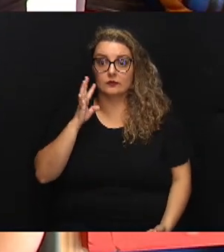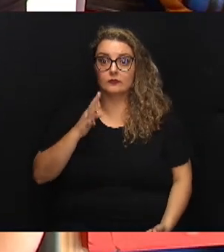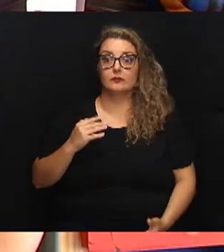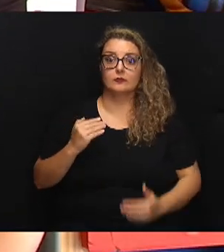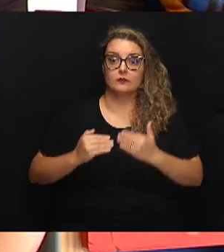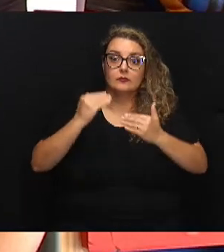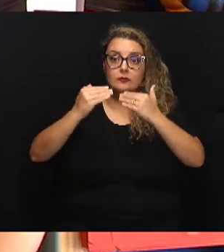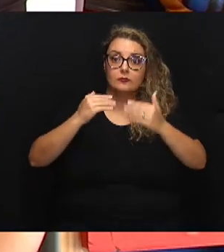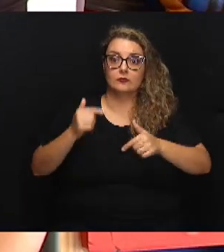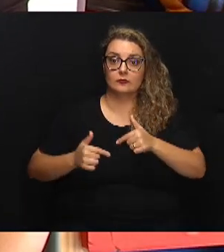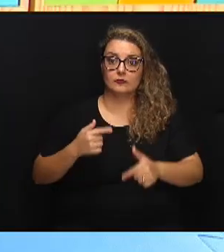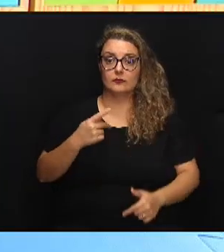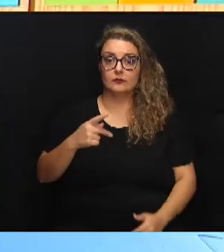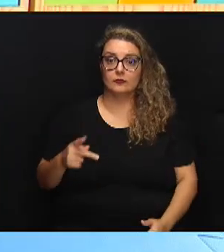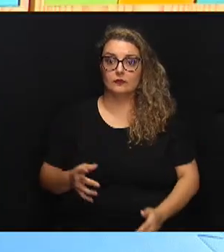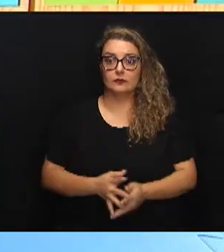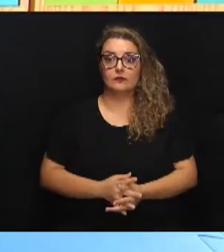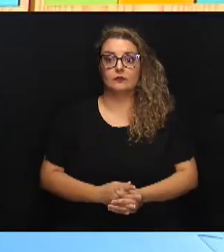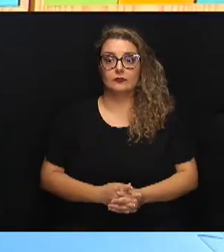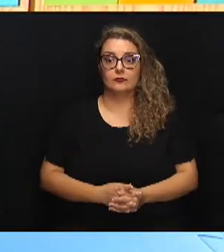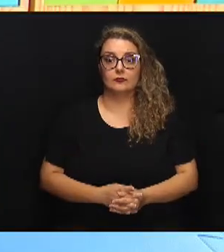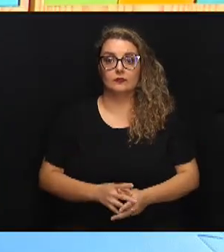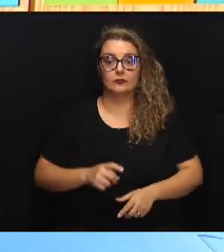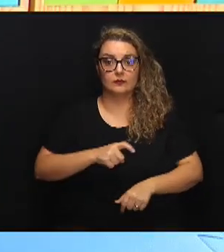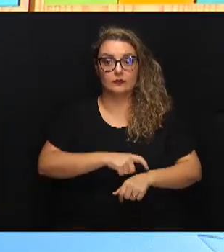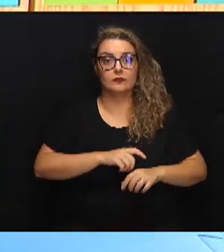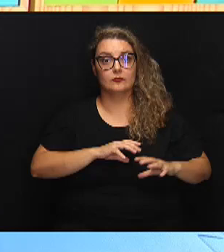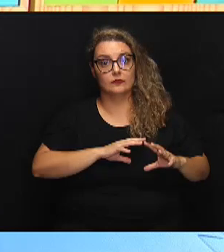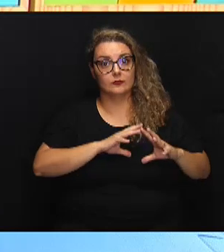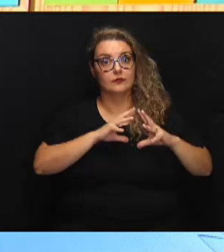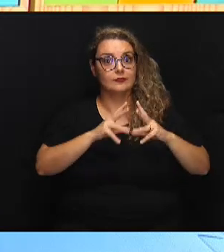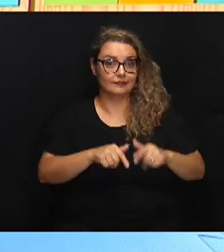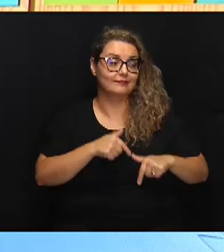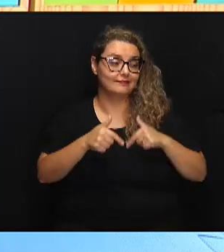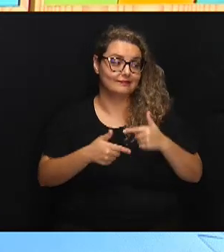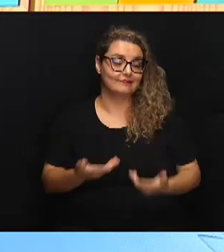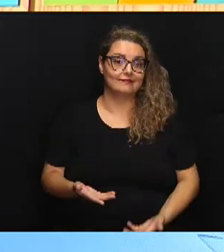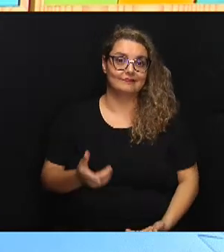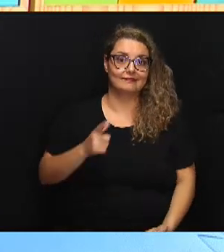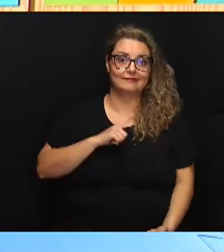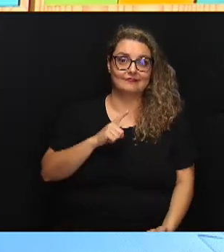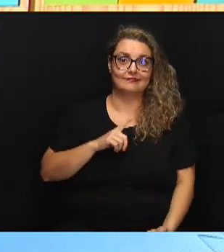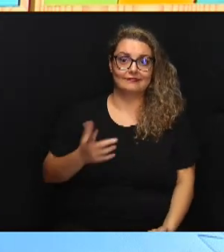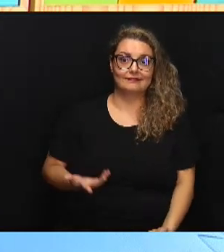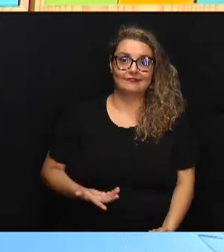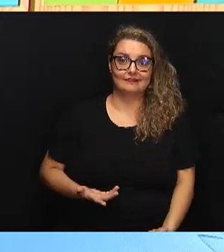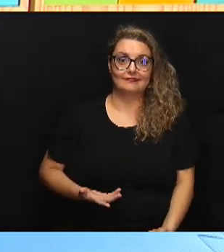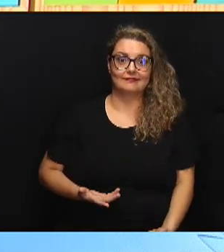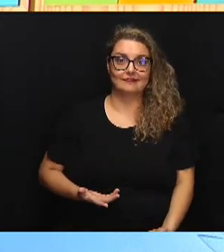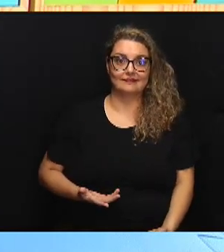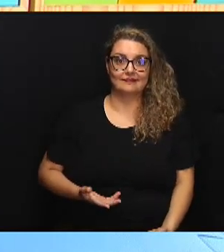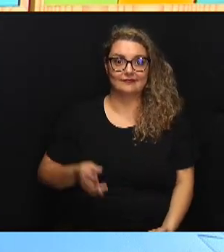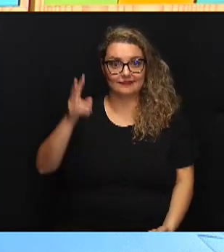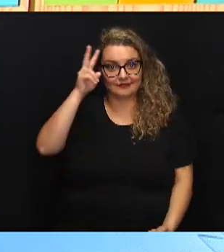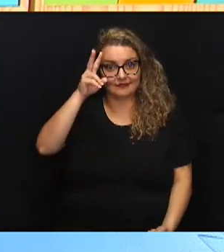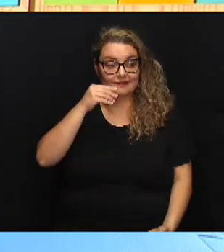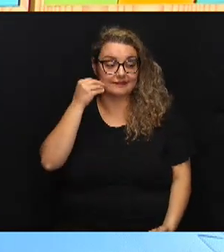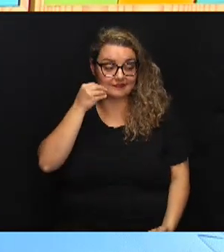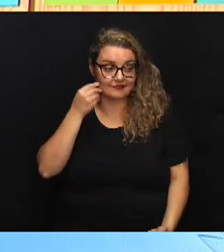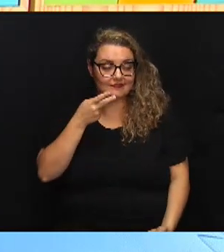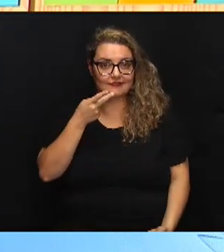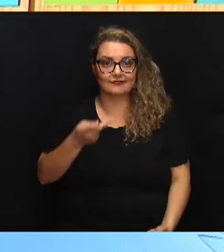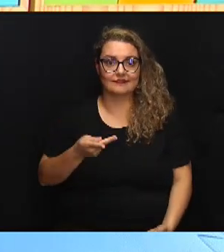esse trabalho com elas, né? Esse tempo todo trabalhando com elas, né? Você tem essa repertório, né, para falar. E